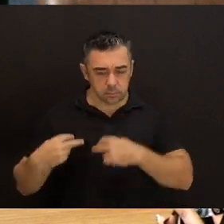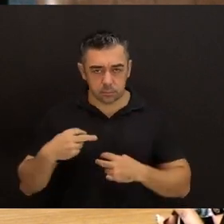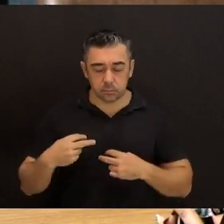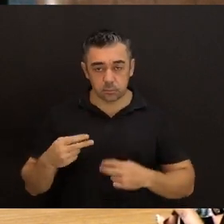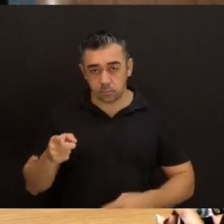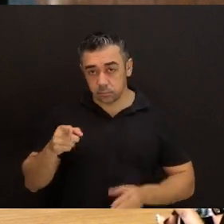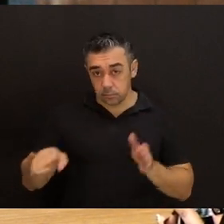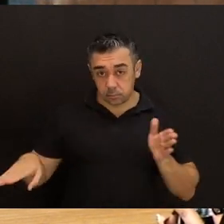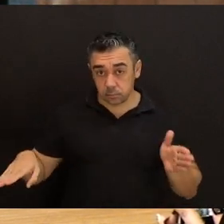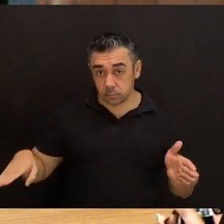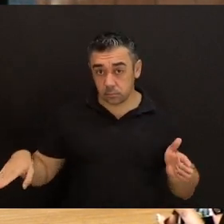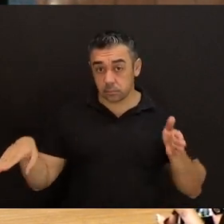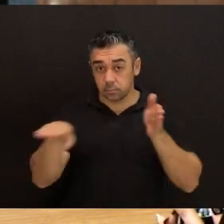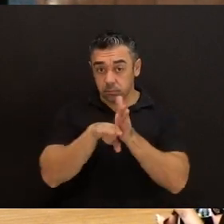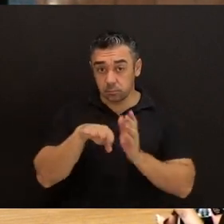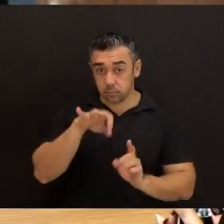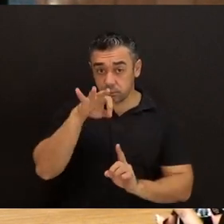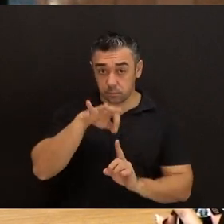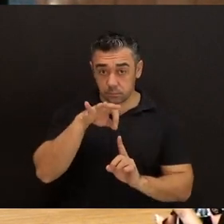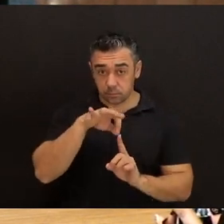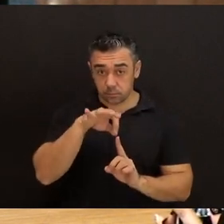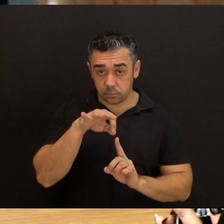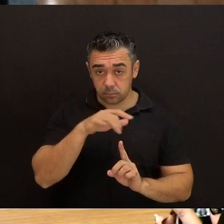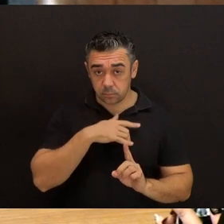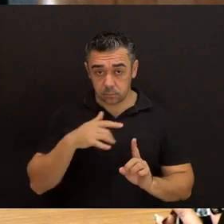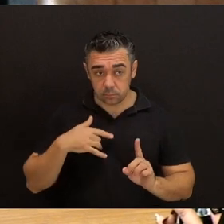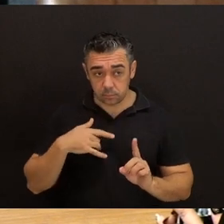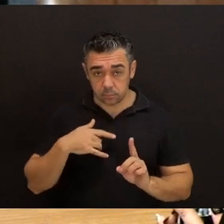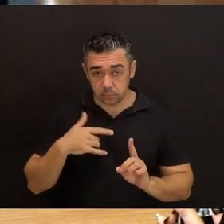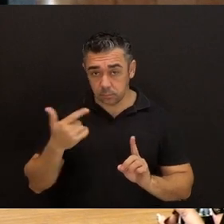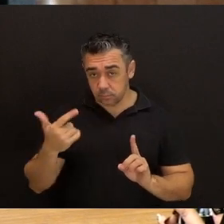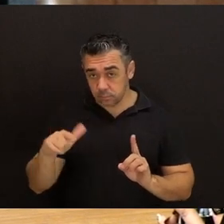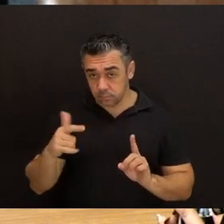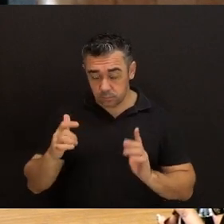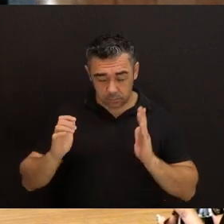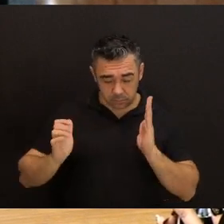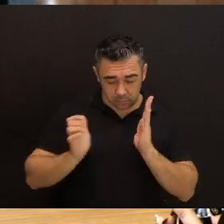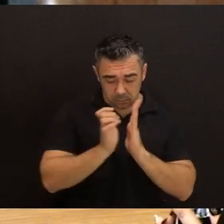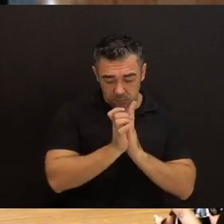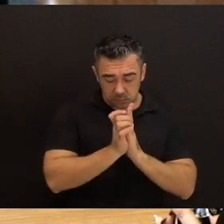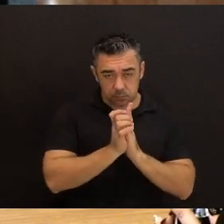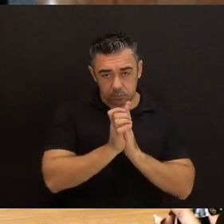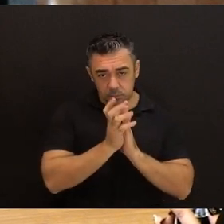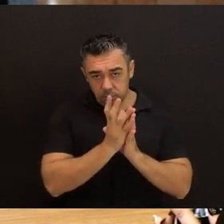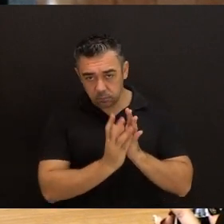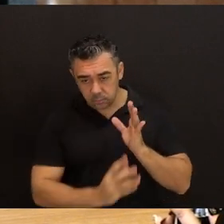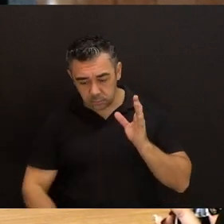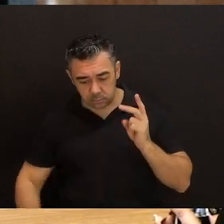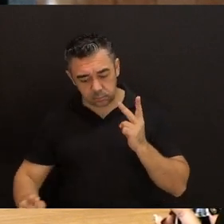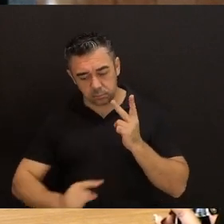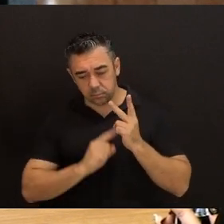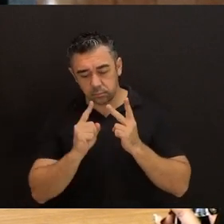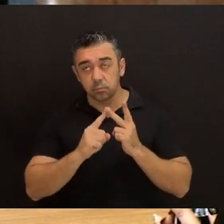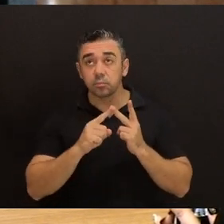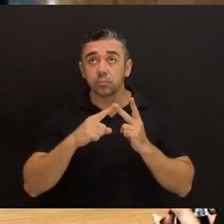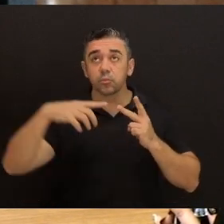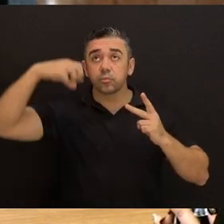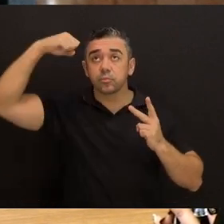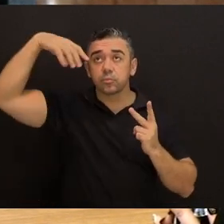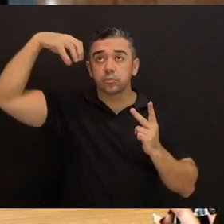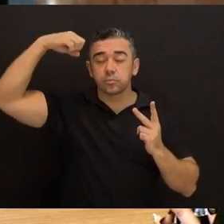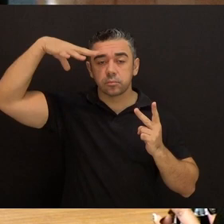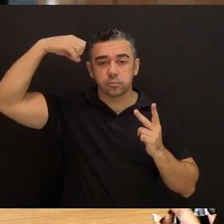chegar numa unidade básica de saúde e não vê uma descarga funcionando se você não vê o interruptor